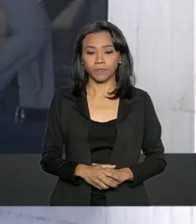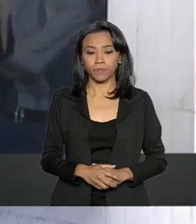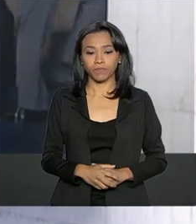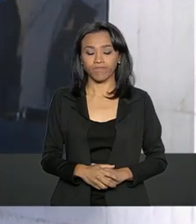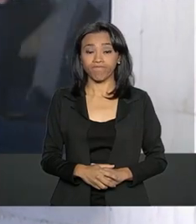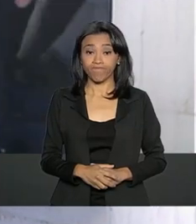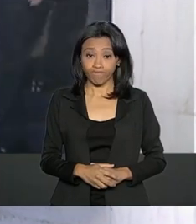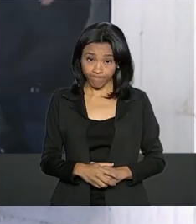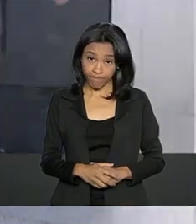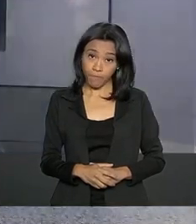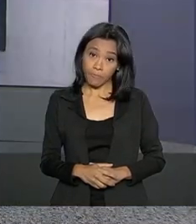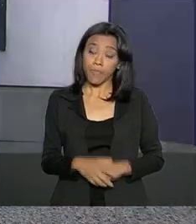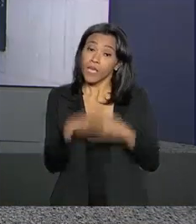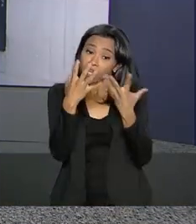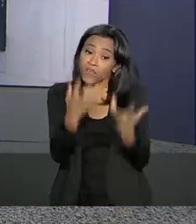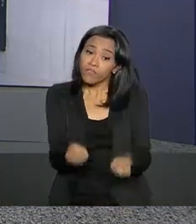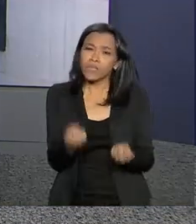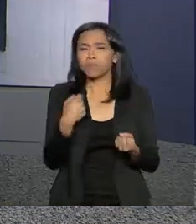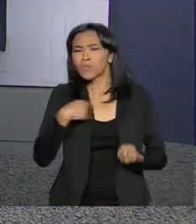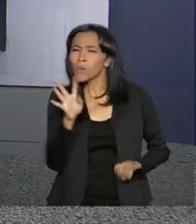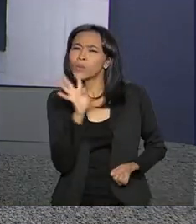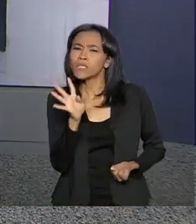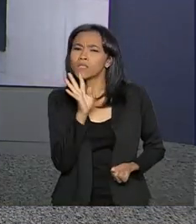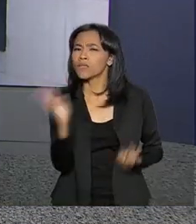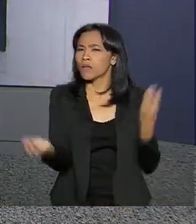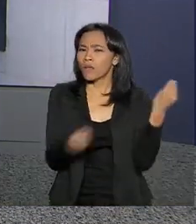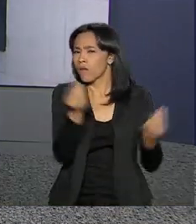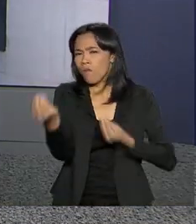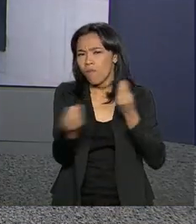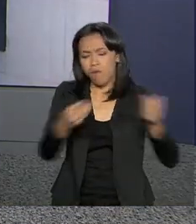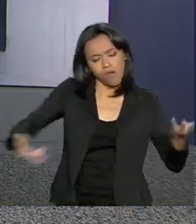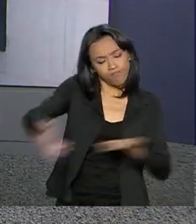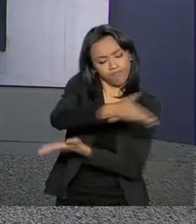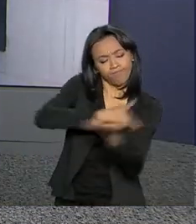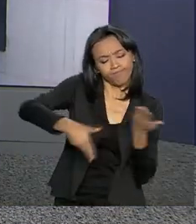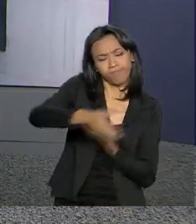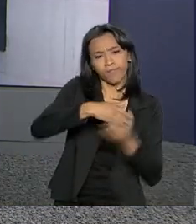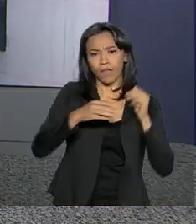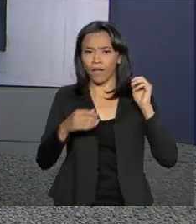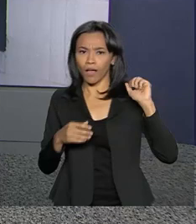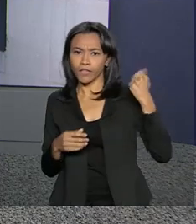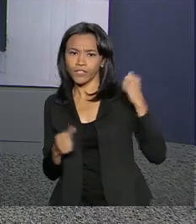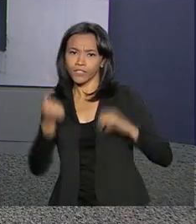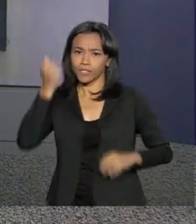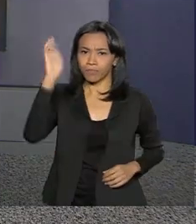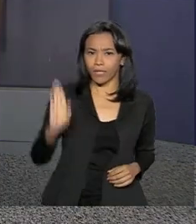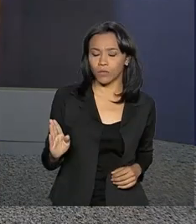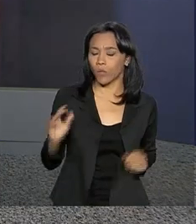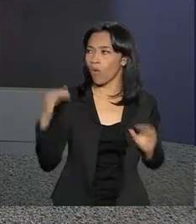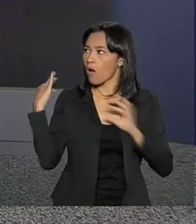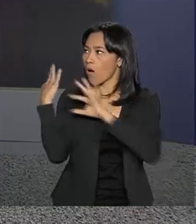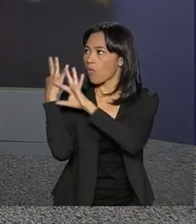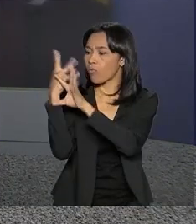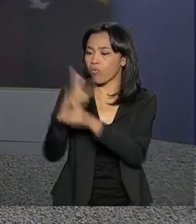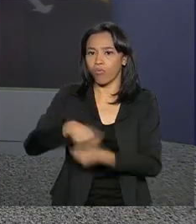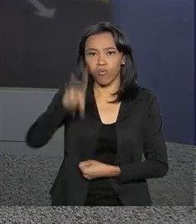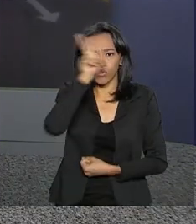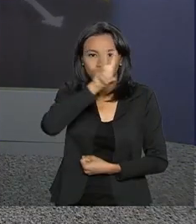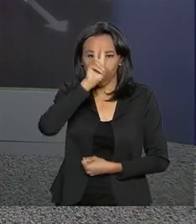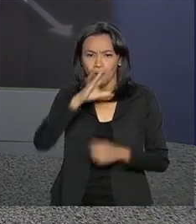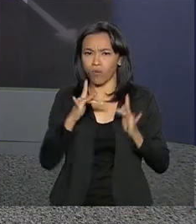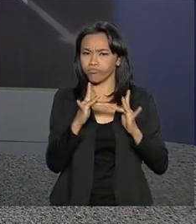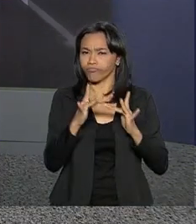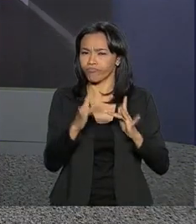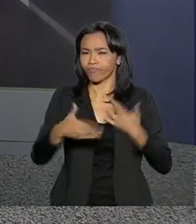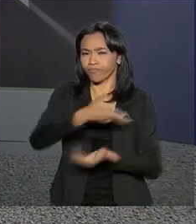E vamos saber um pouco mais aí dessa relação entre Brasil e Argentina, parceiros históricos, com uma agenda de cooperação